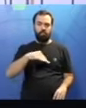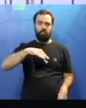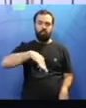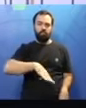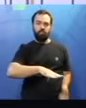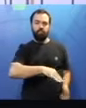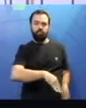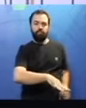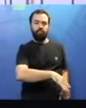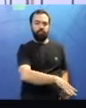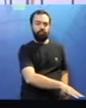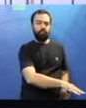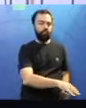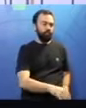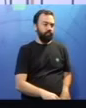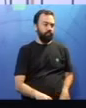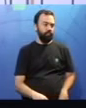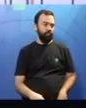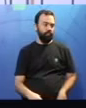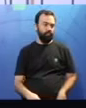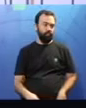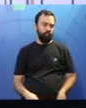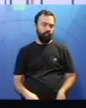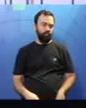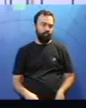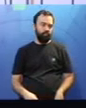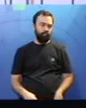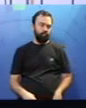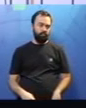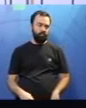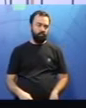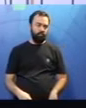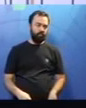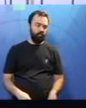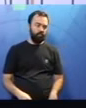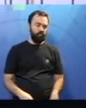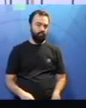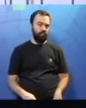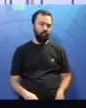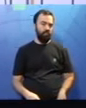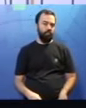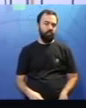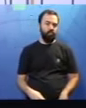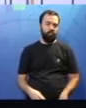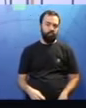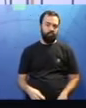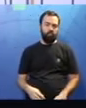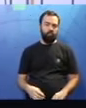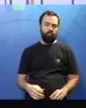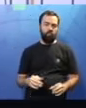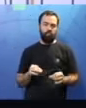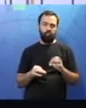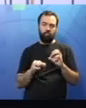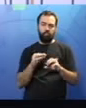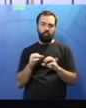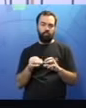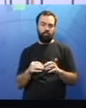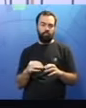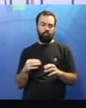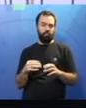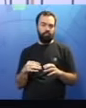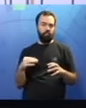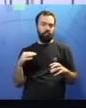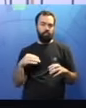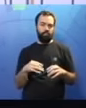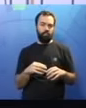E vai chegando em todos os meios, até o terrestre. As partículas do som, ela vai se propagar